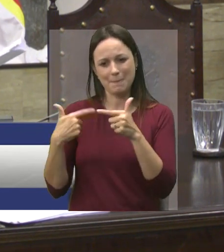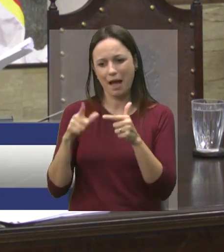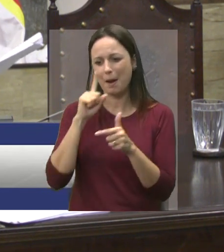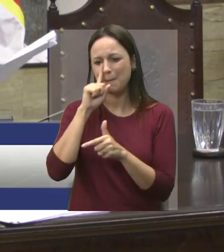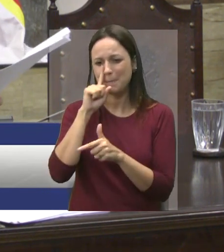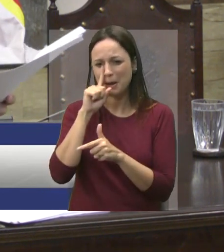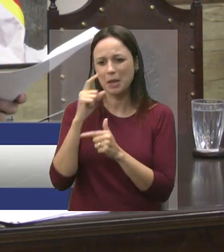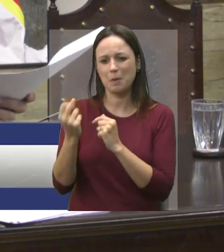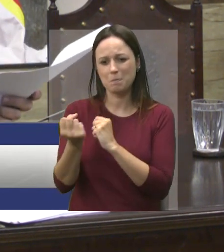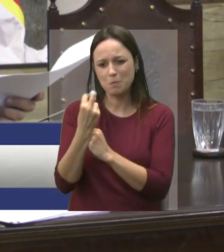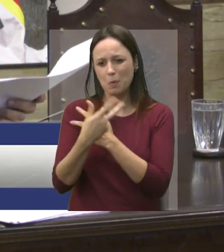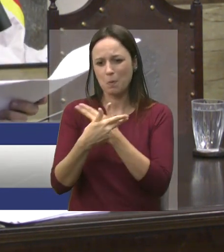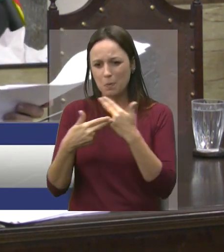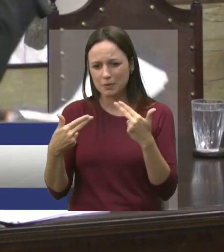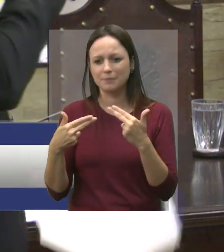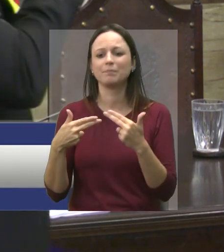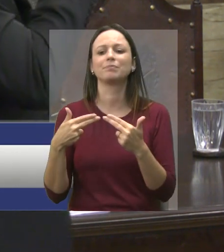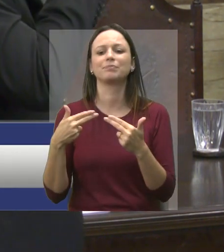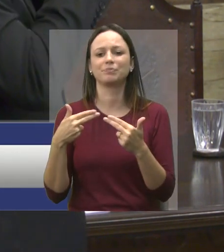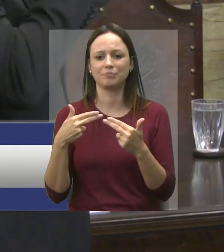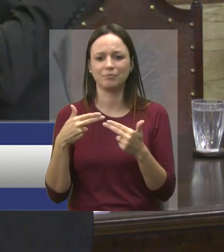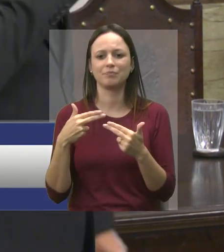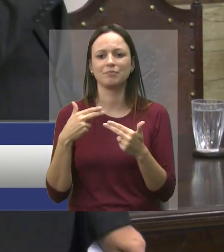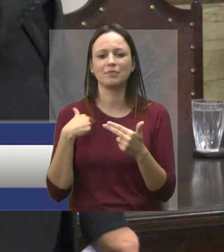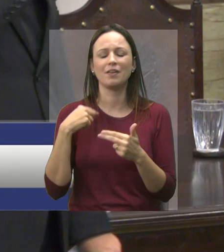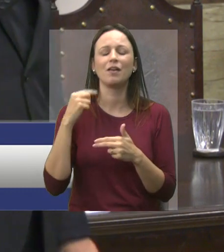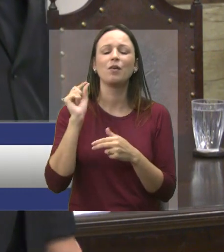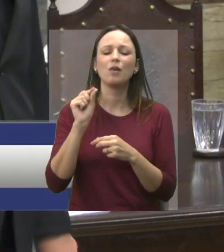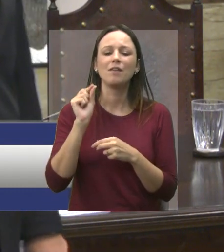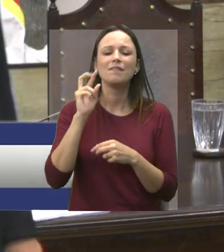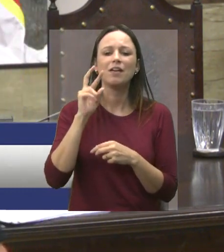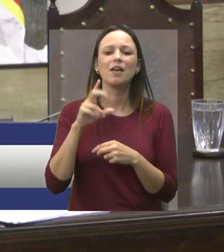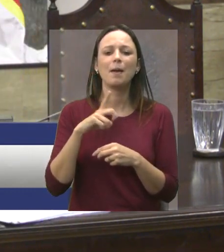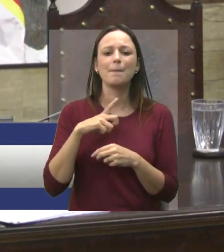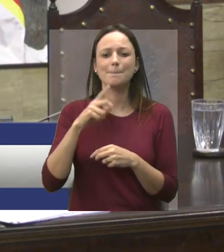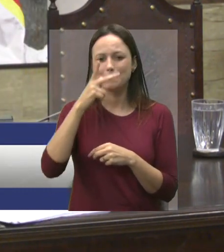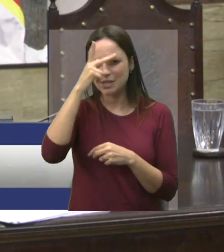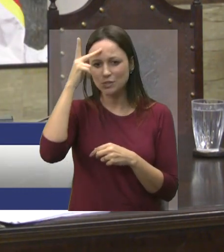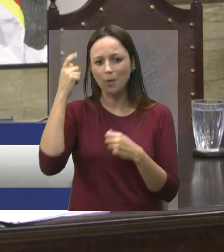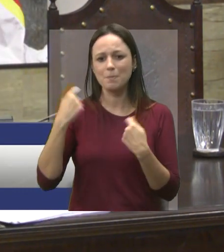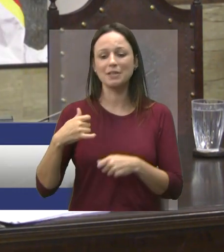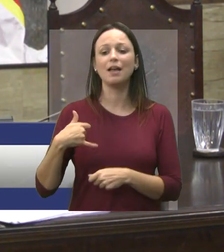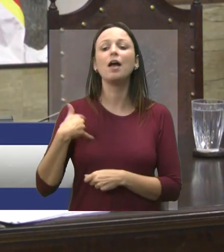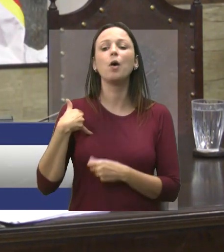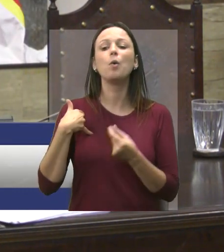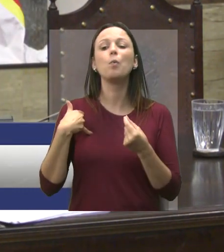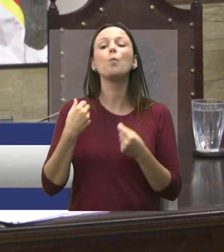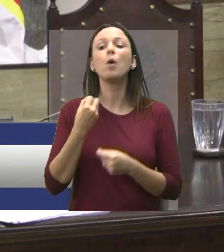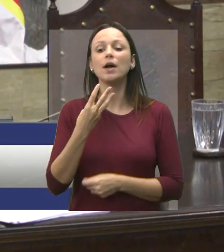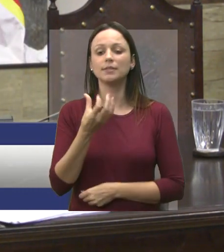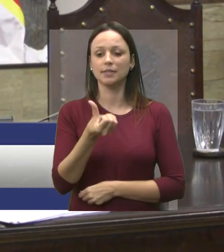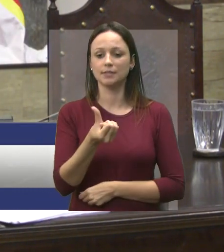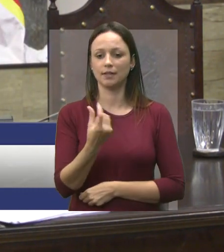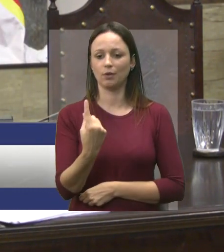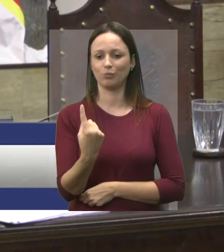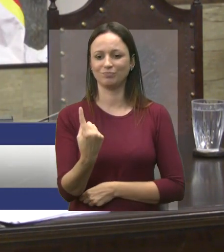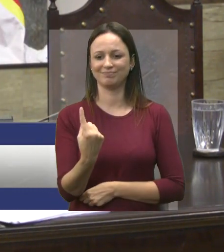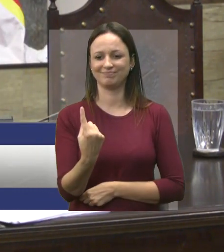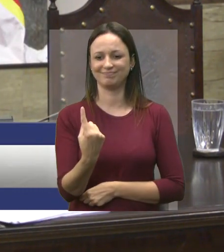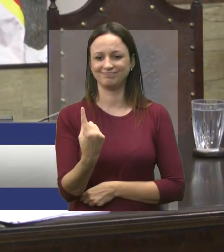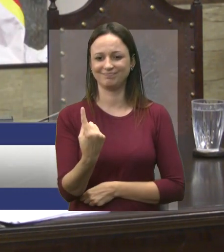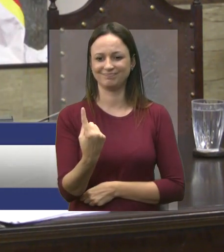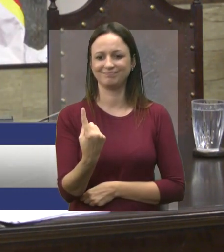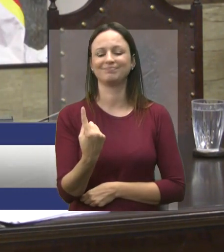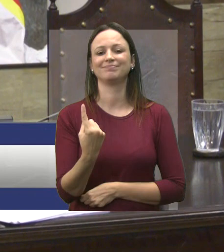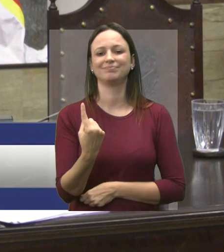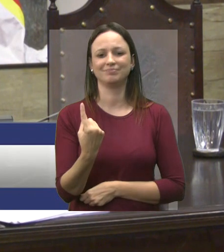de cara, a gente vai ver que a pessoa vai ter que ter 61 anos de idade para poder requerer o benefício. E isso é